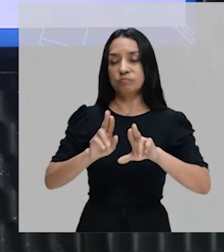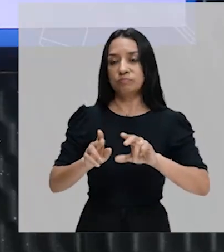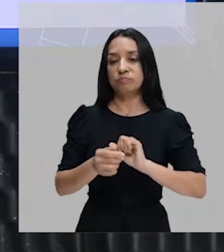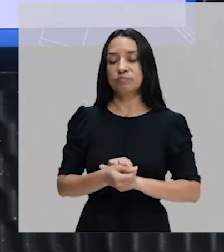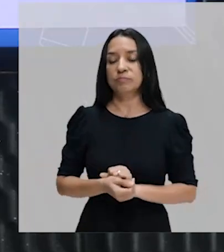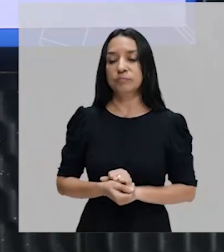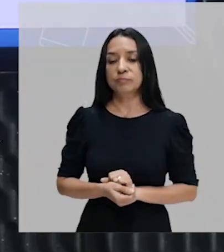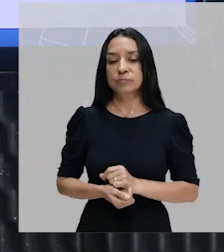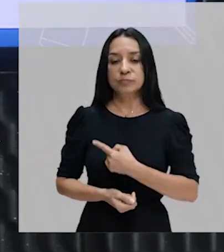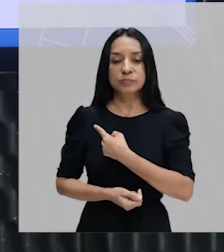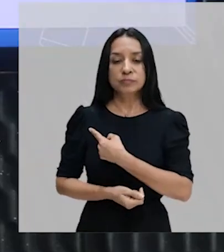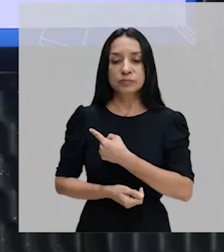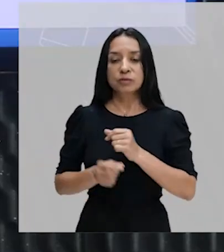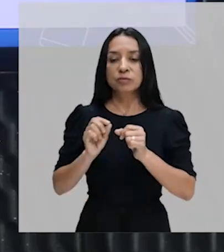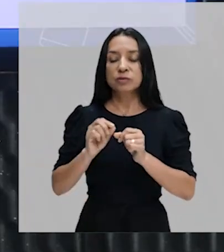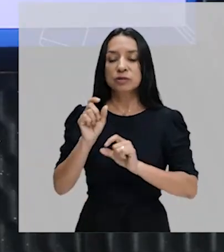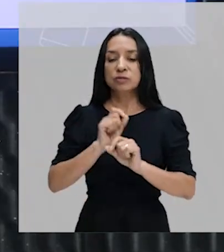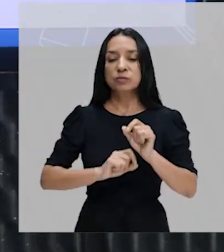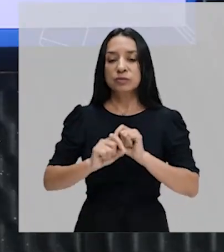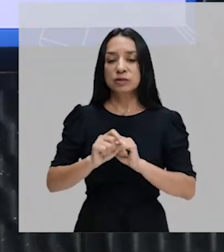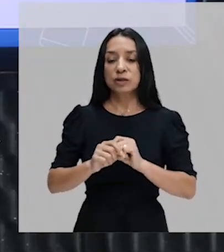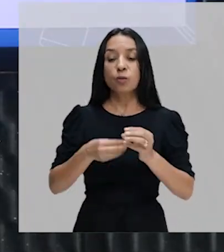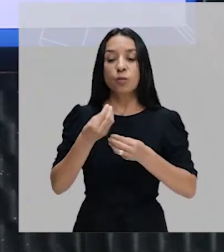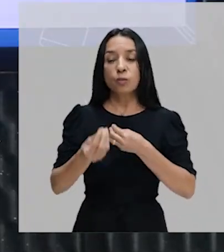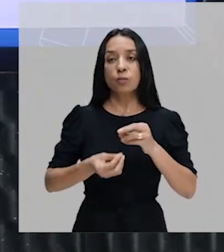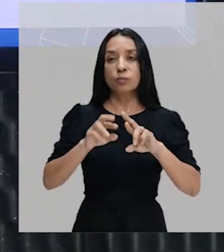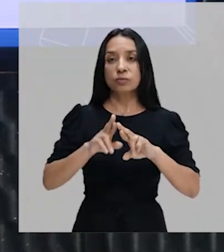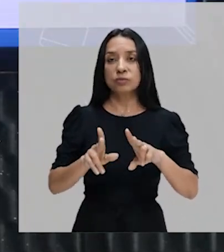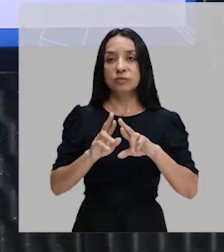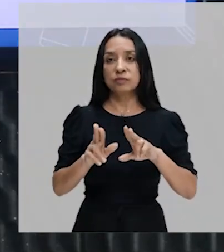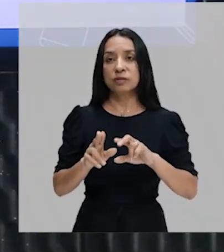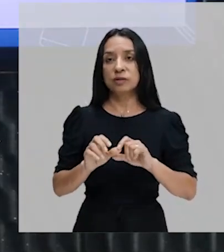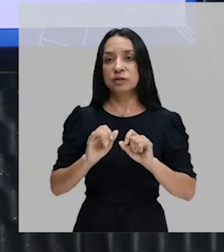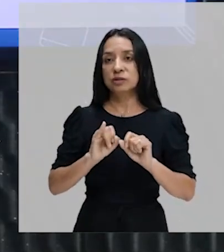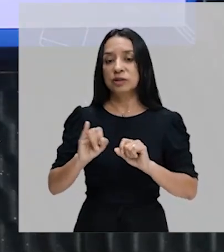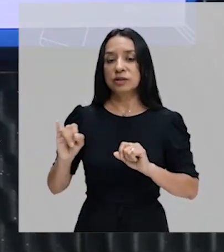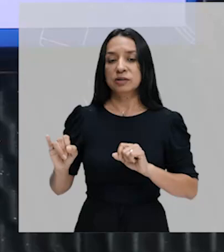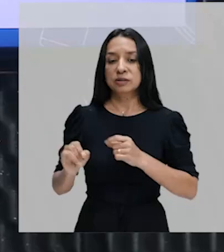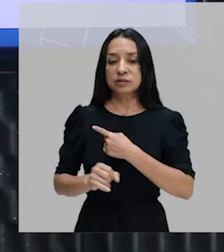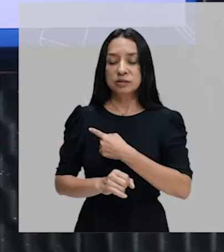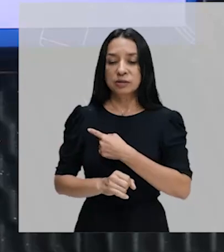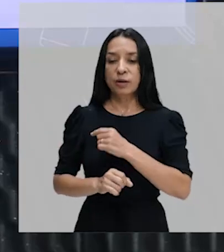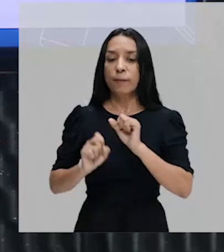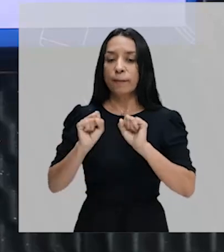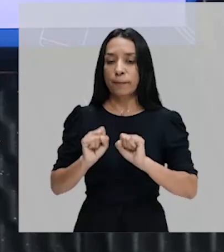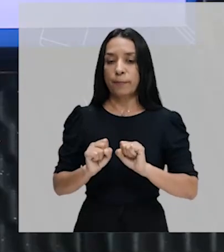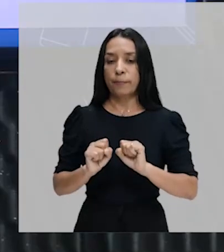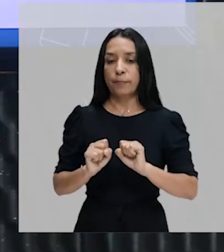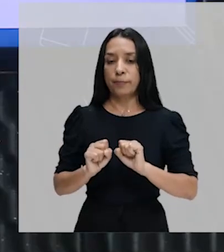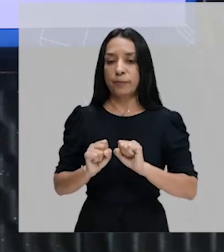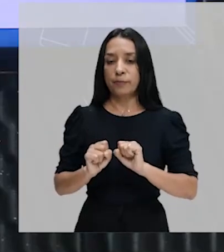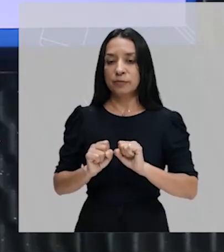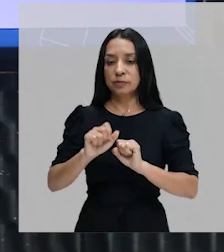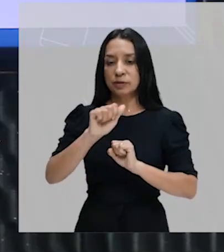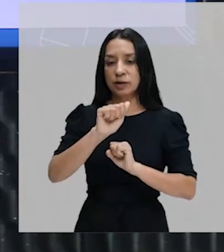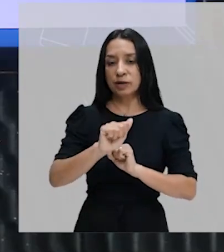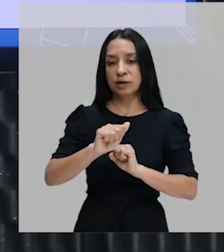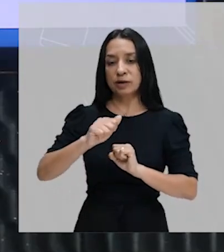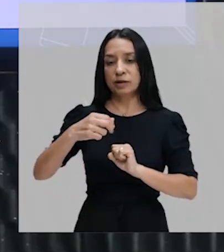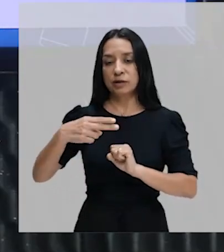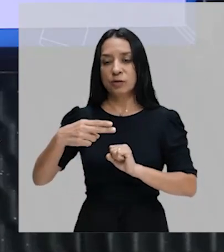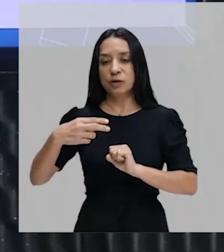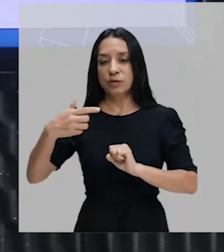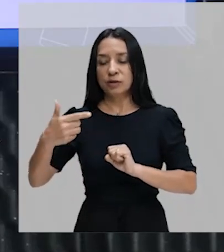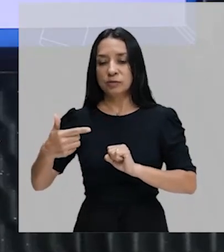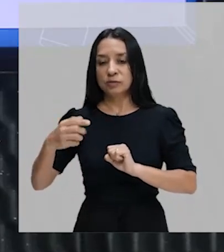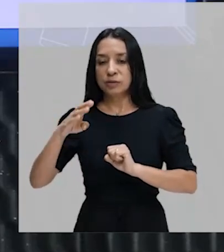Então, o que eu vou fazer? Como eles são diferentes, se eu fixar, né, Eu posso fixar o A igual a 2, obrigatoriamente